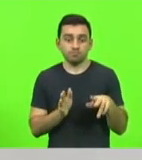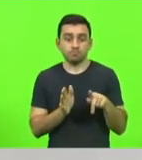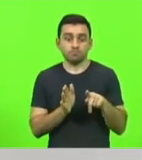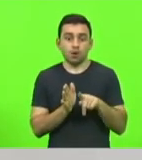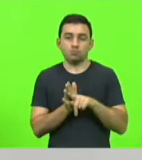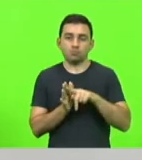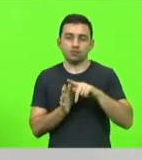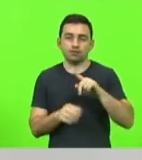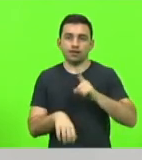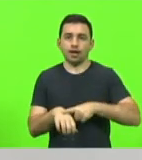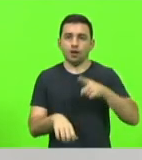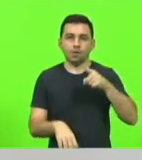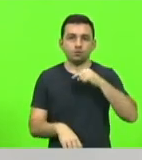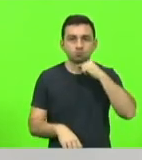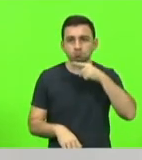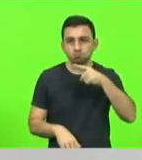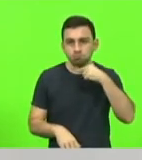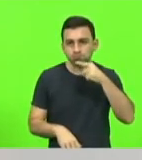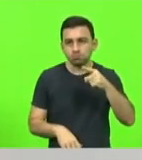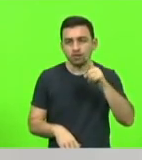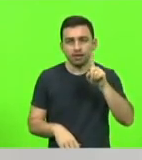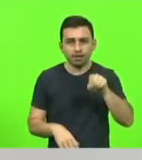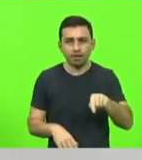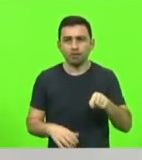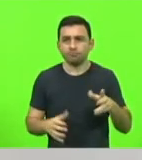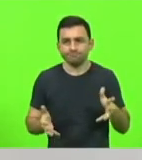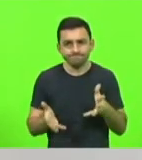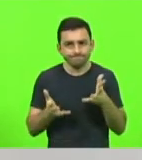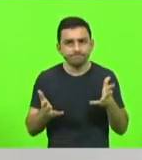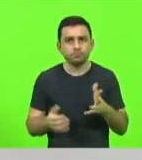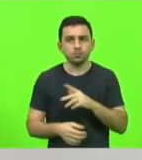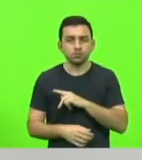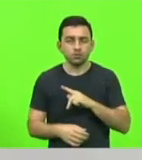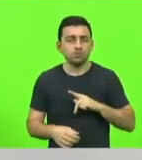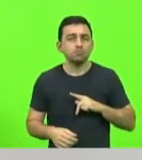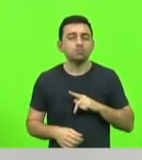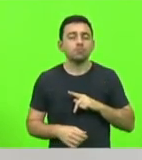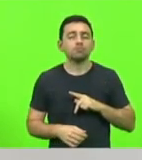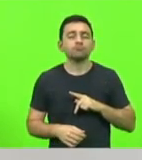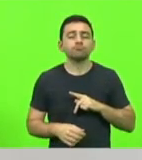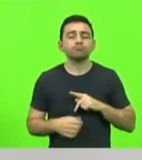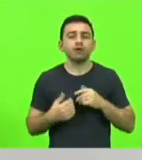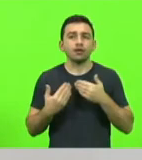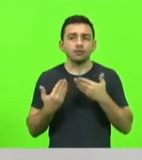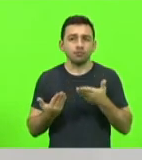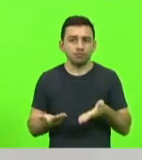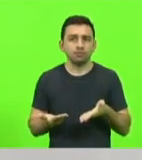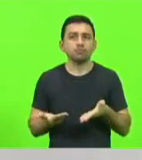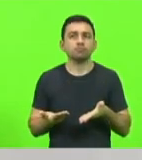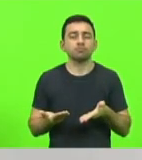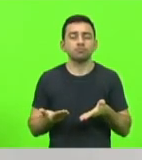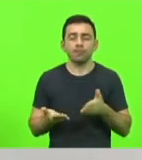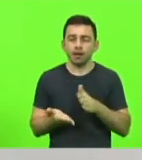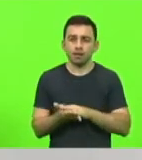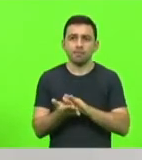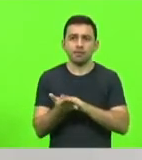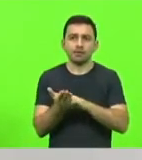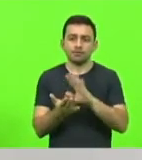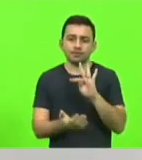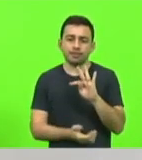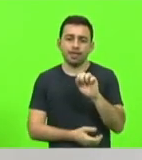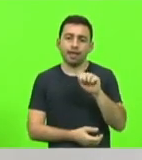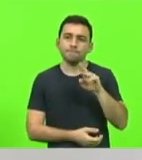pela promoção do poder público. Tá o bom exemplo da Tamires, parabéns a você por essa